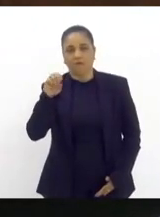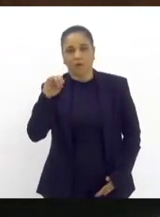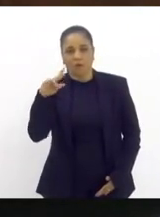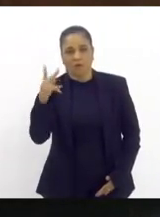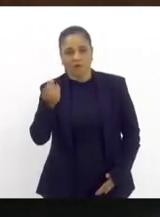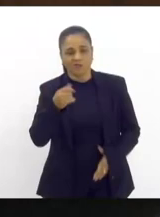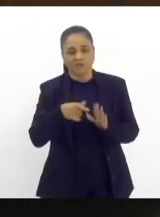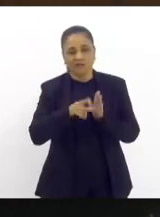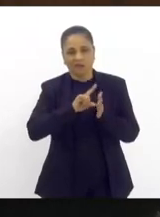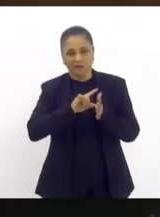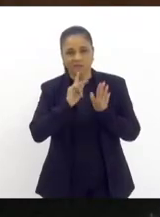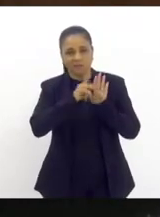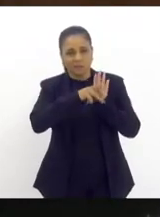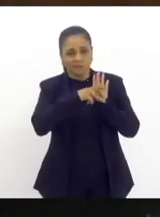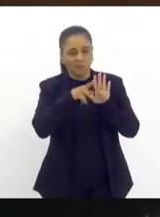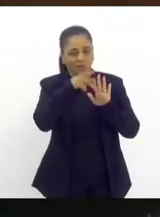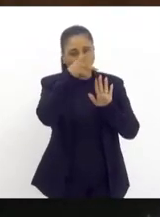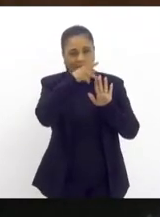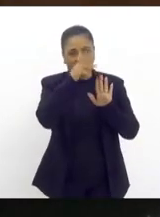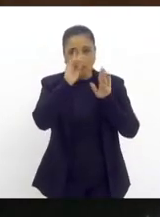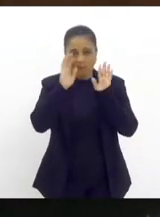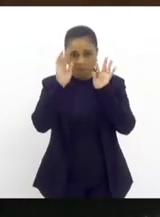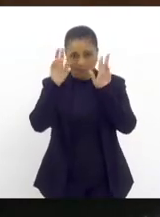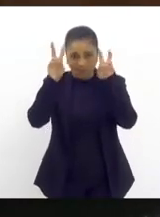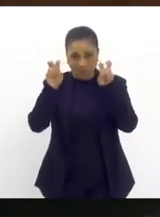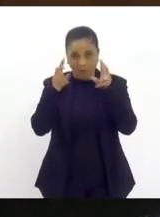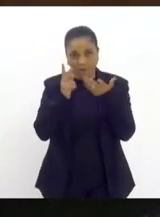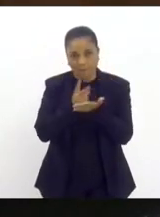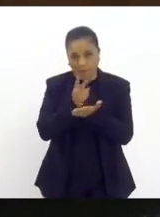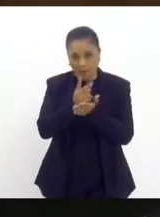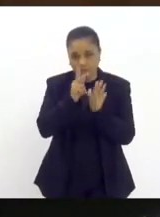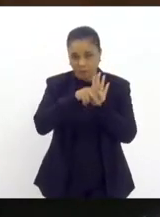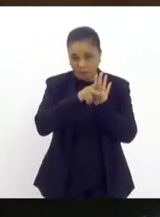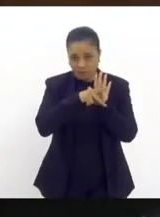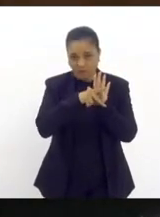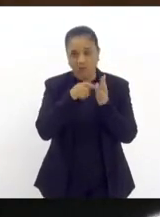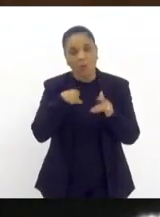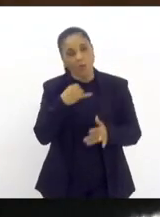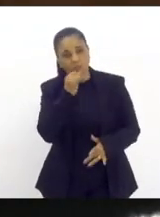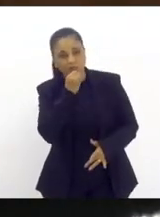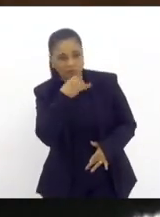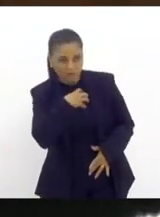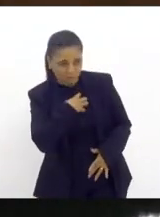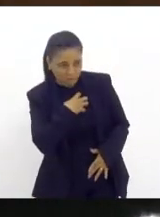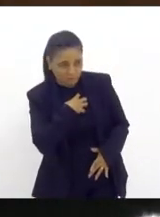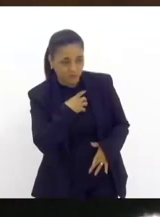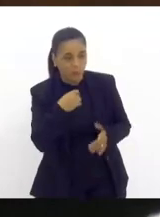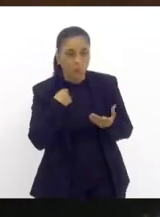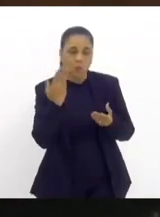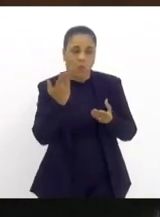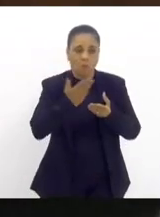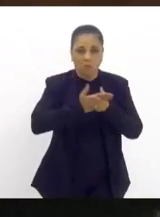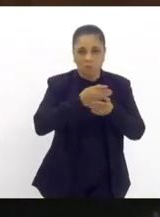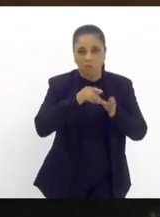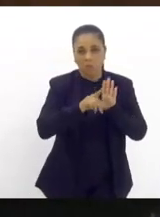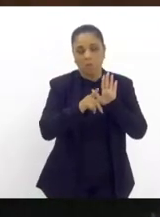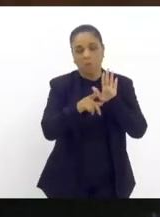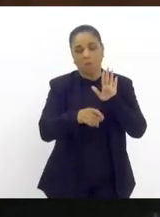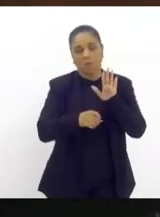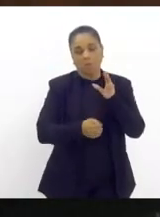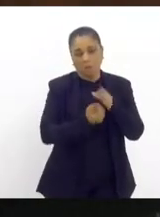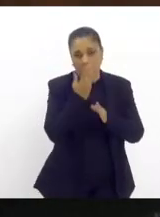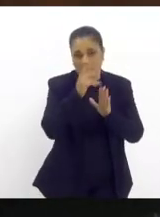ao nosso que trata sobre o mesmo tema a gente fica triste porque quando ela protocolou o projeto eu ainda não estava como Deputado